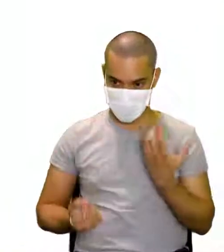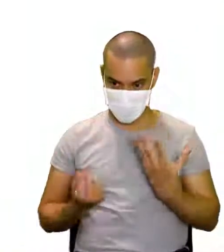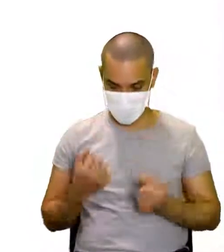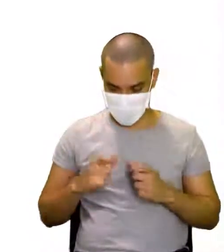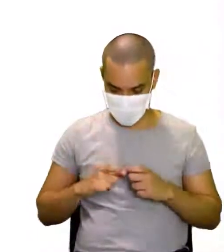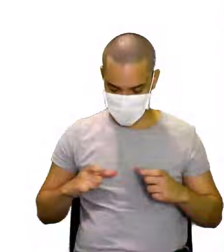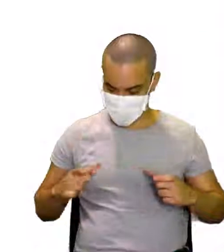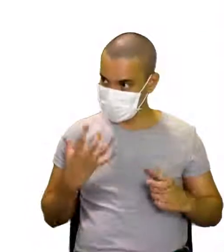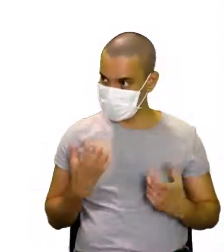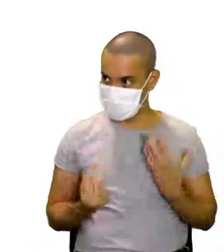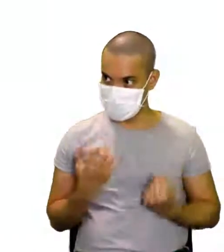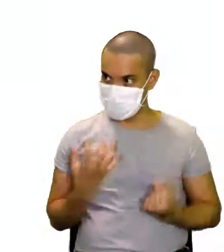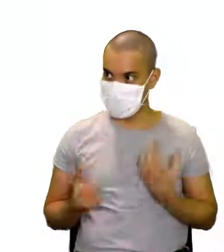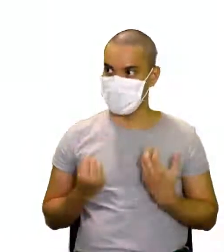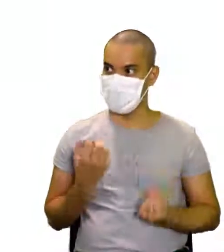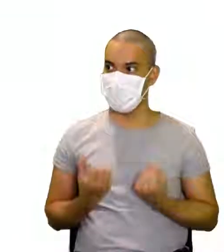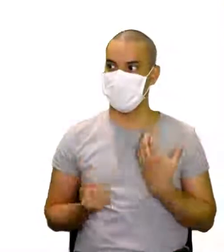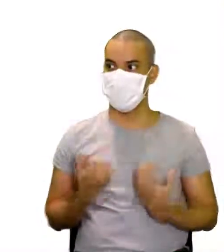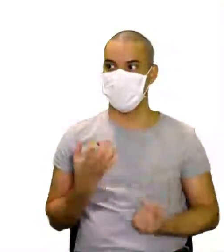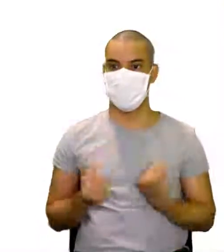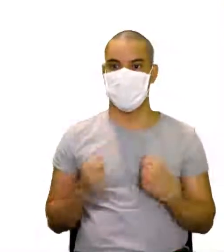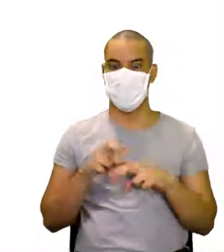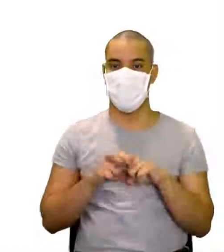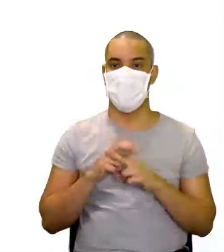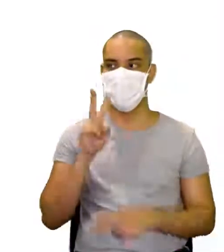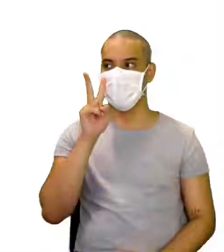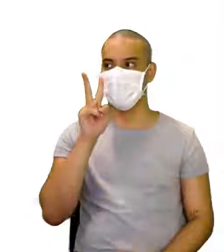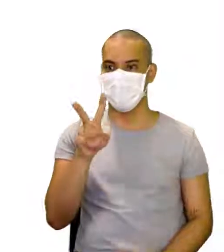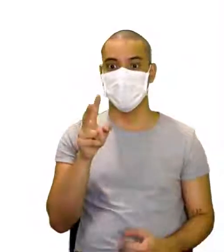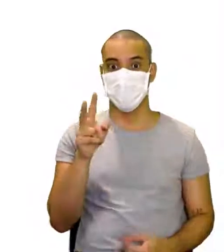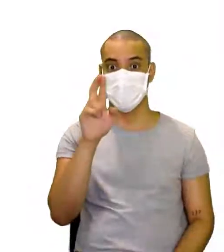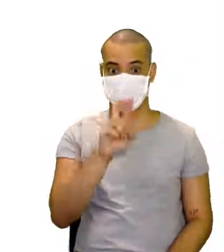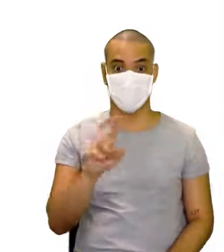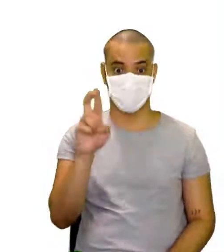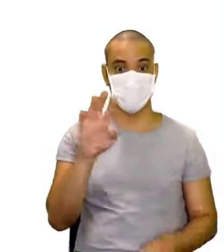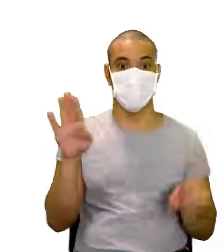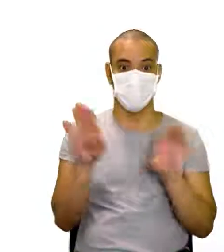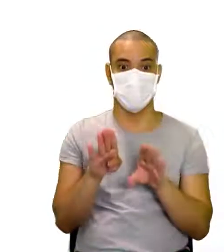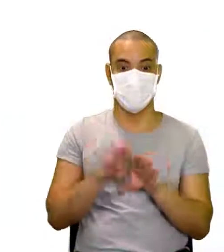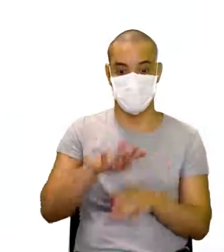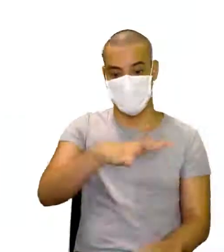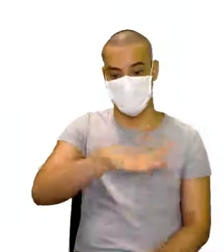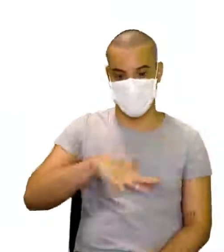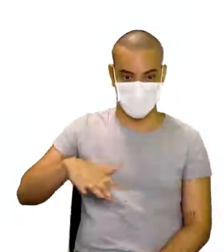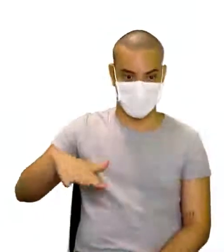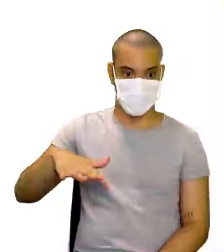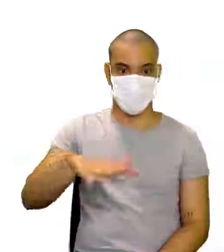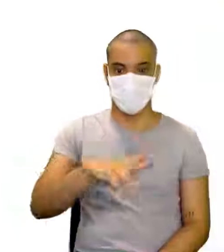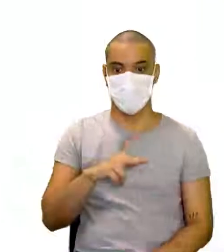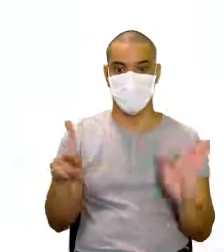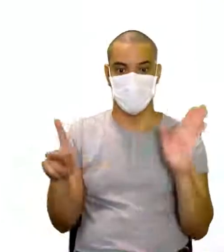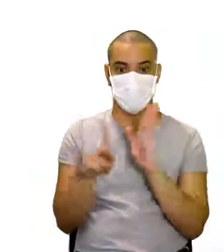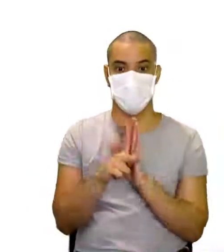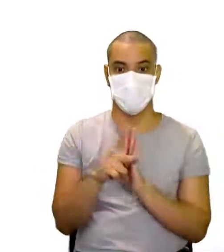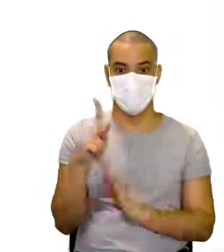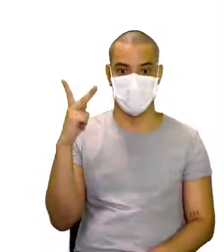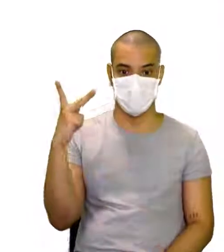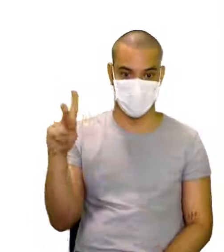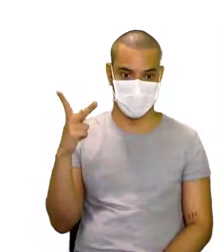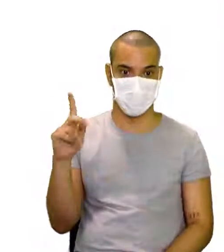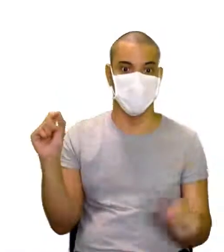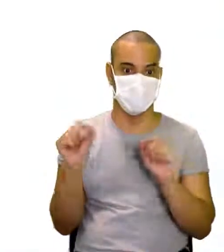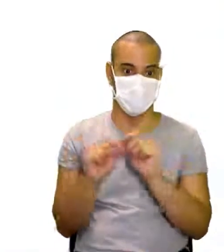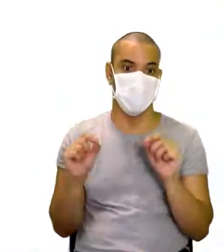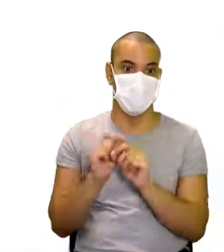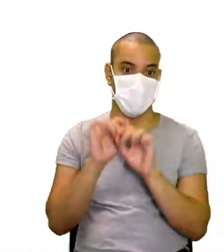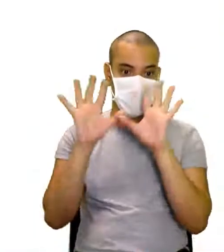ver esses desenhos aqui, nós podemos ver, observar, então, o campo magnético desse ímã é dado dessa